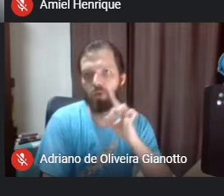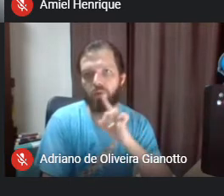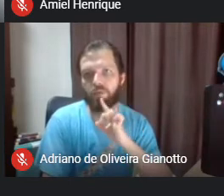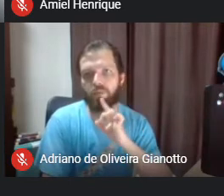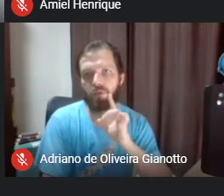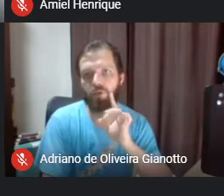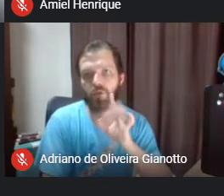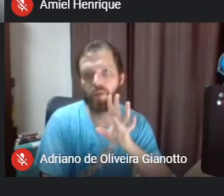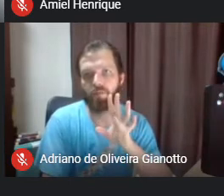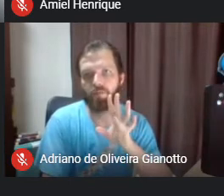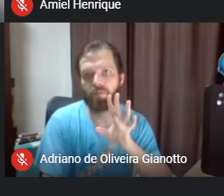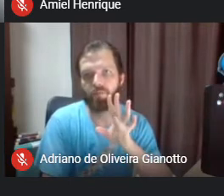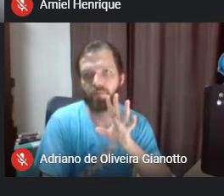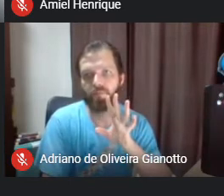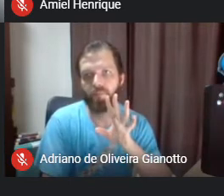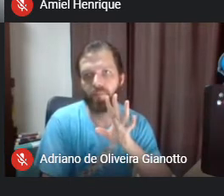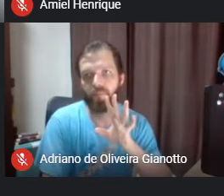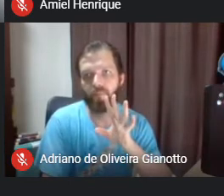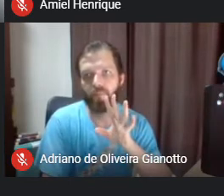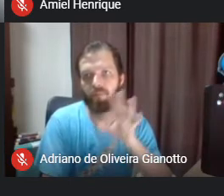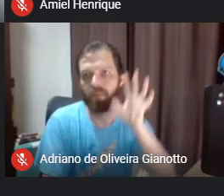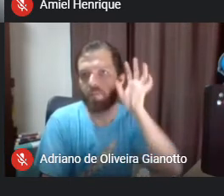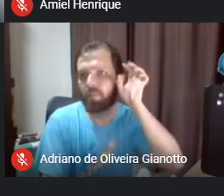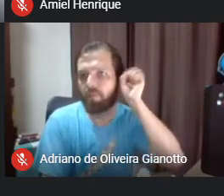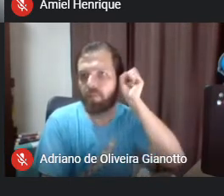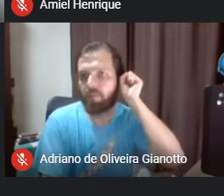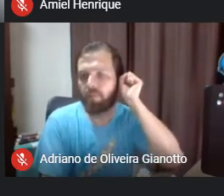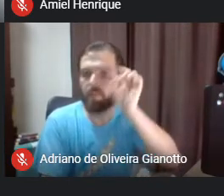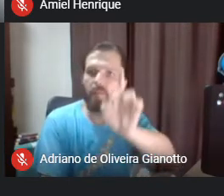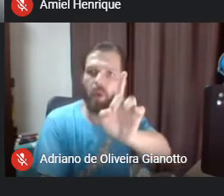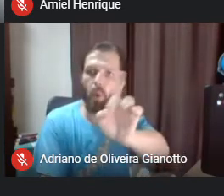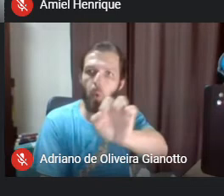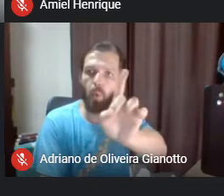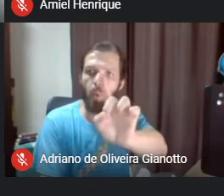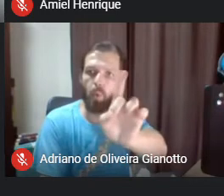é totalmente especializada para surdos.